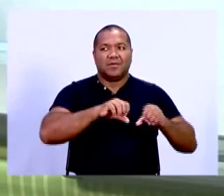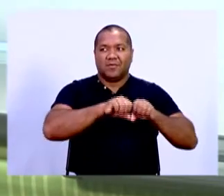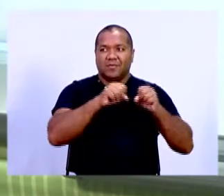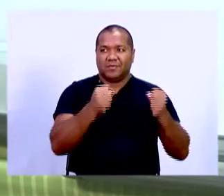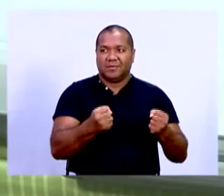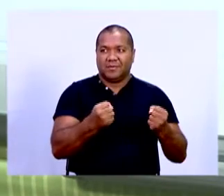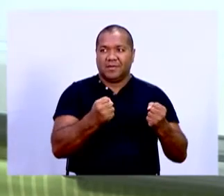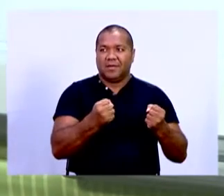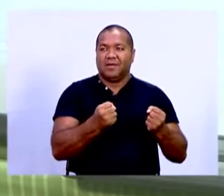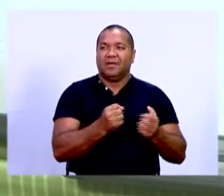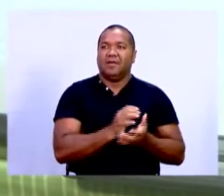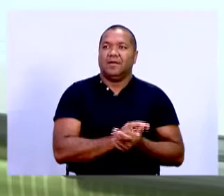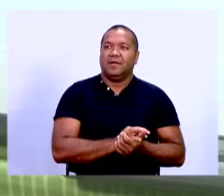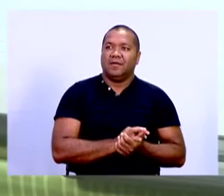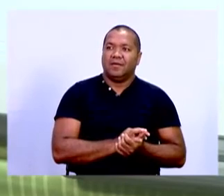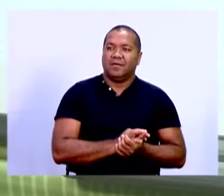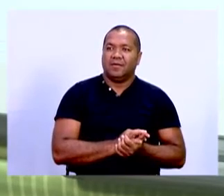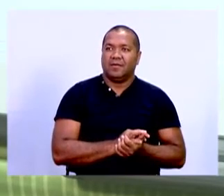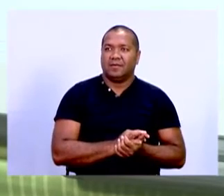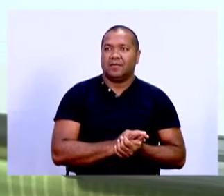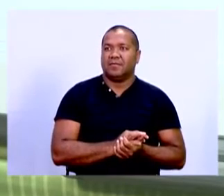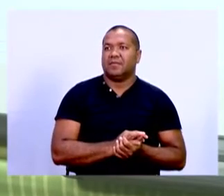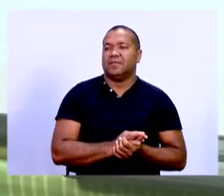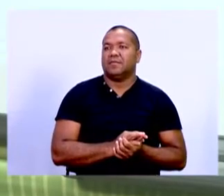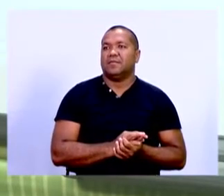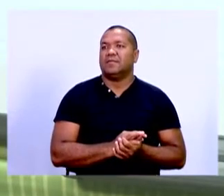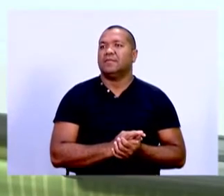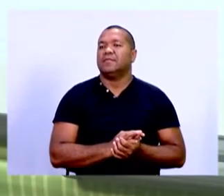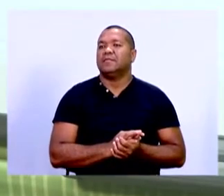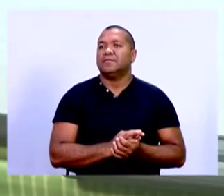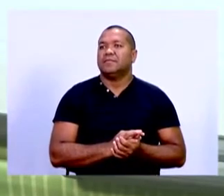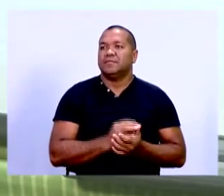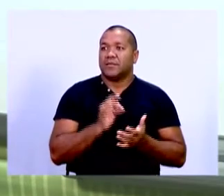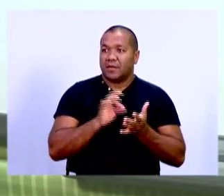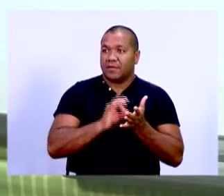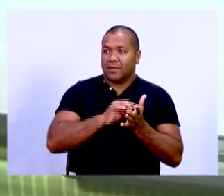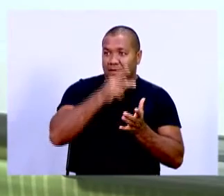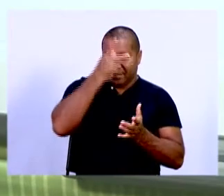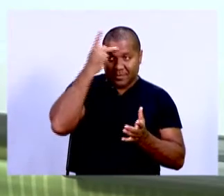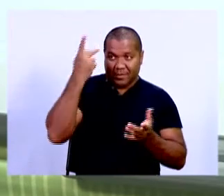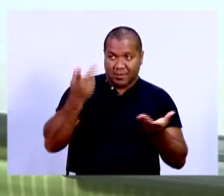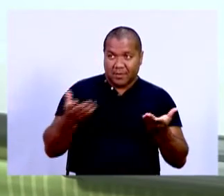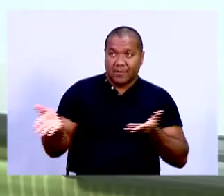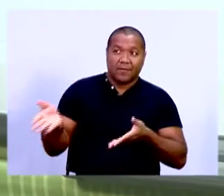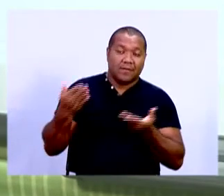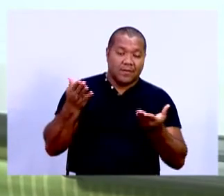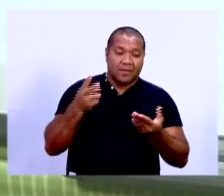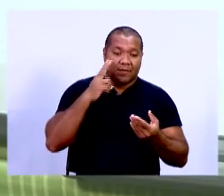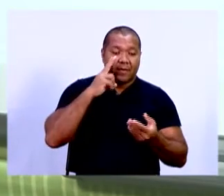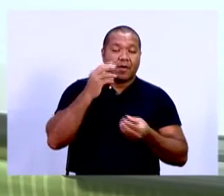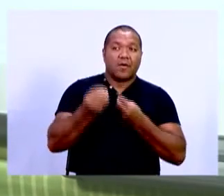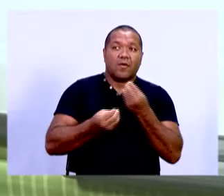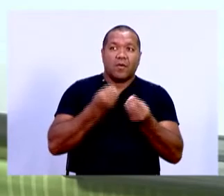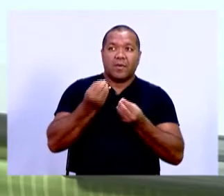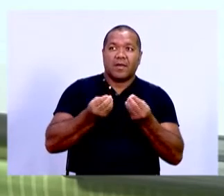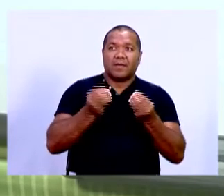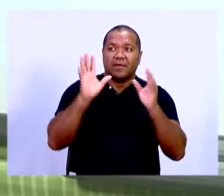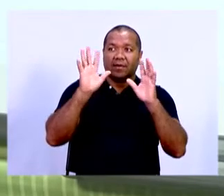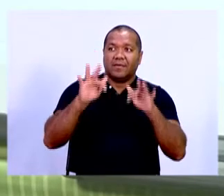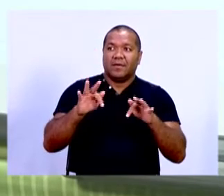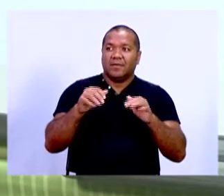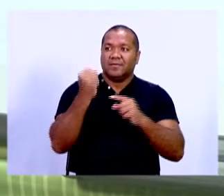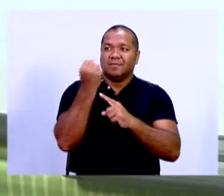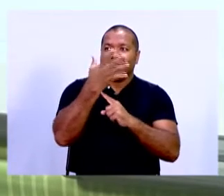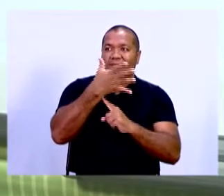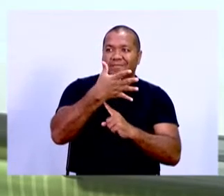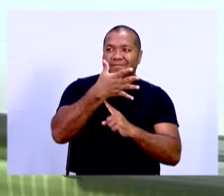para ele entender o que realmente o sistema dele vai fazer. Não é verdade, pessoal? Então, vamos ver como é que vai ficar esse nosso diagrama